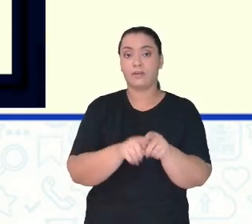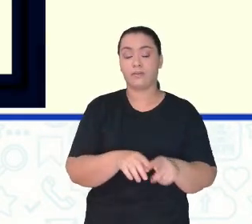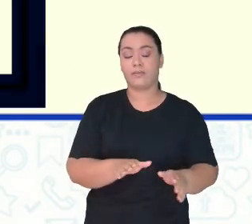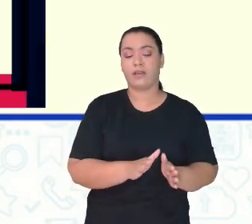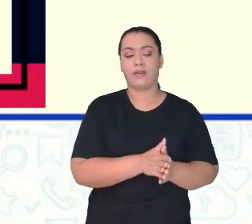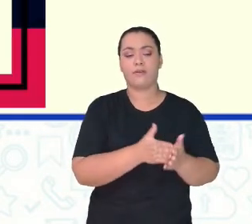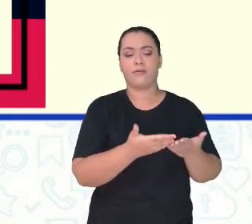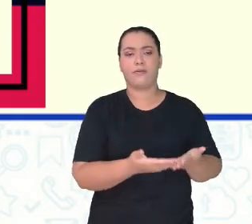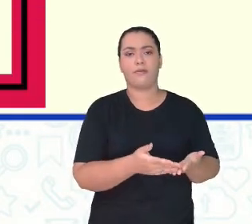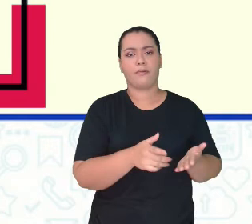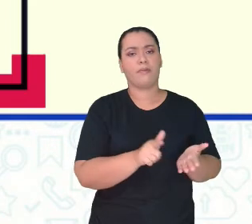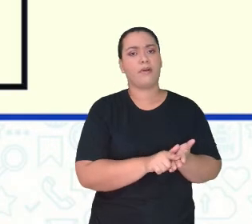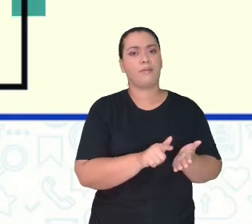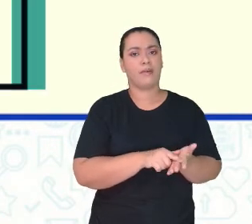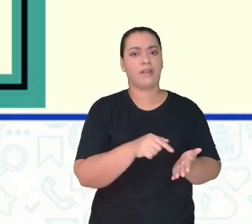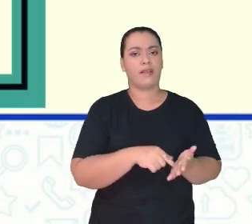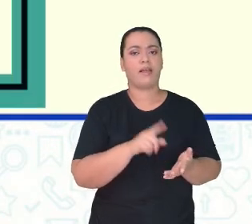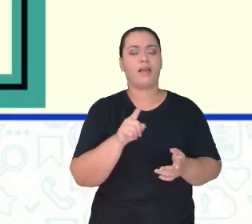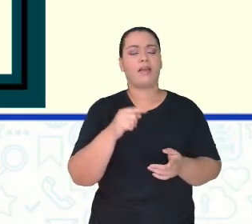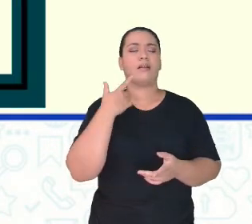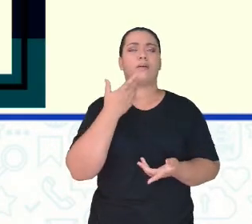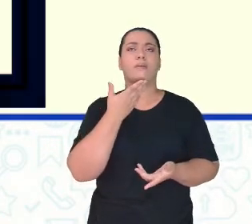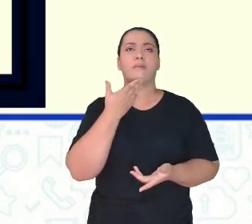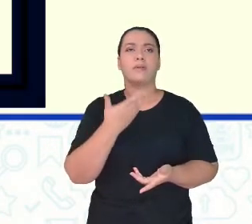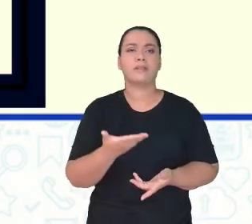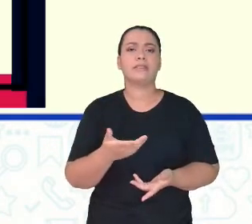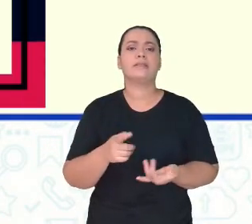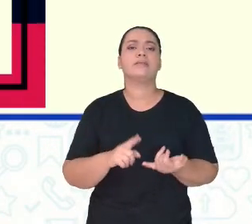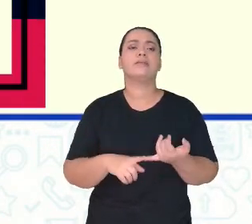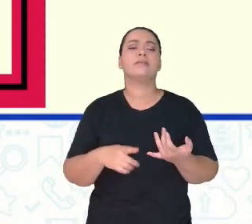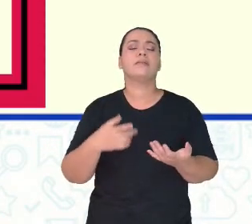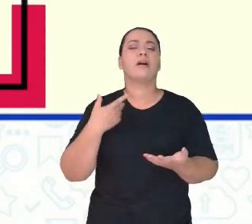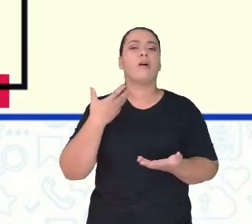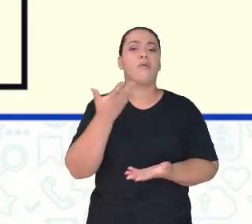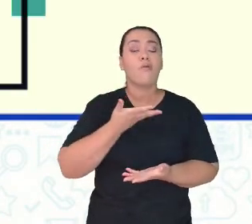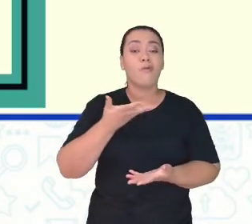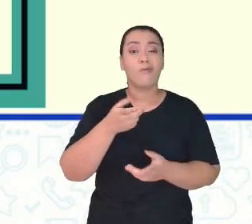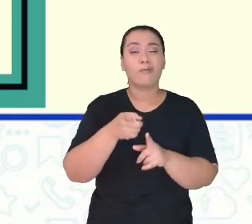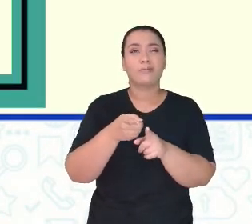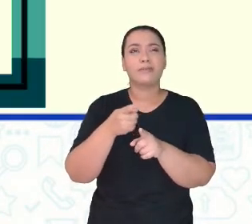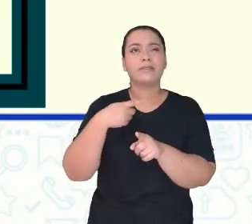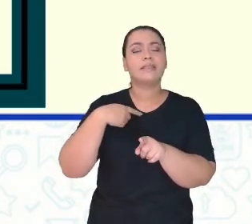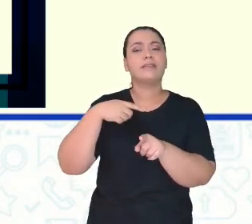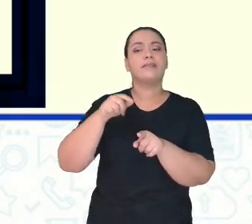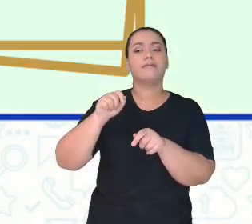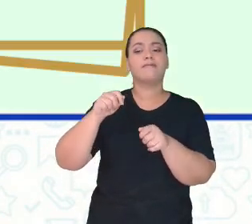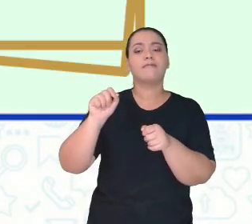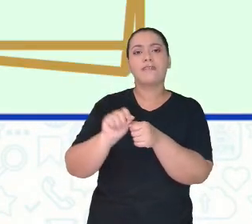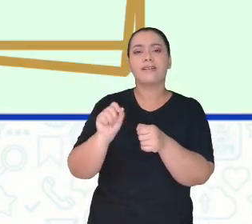eles têm essa linguagem mais apelativa, eles têm essa linguagem do convencimento. Joia?